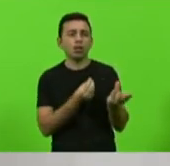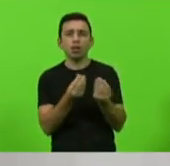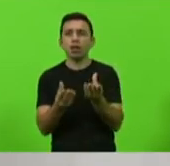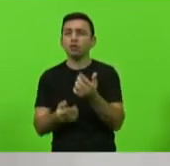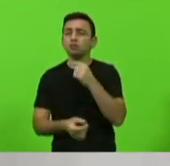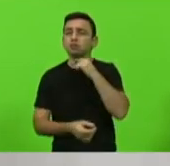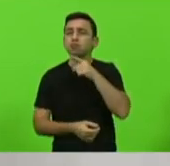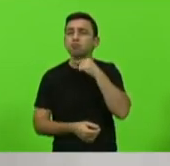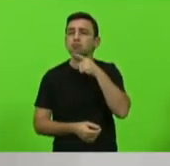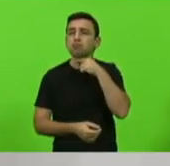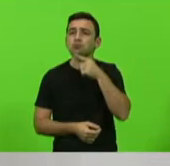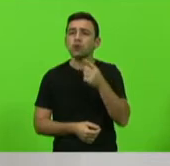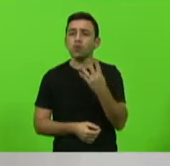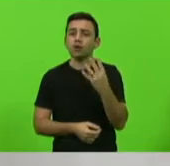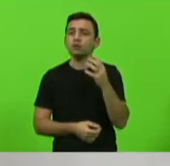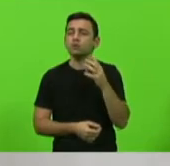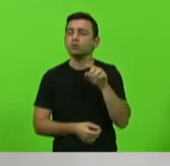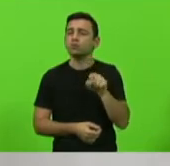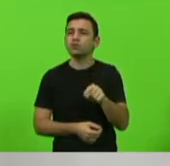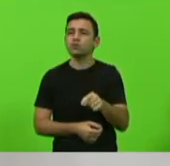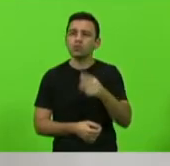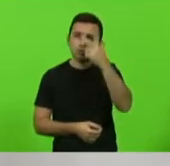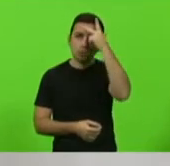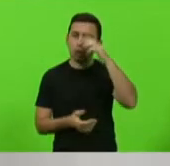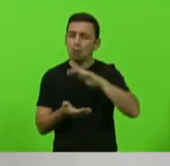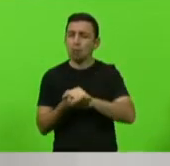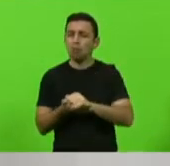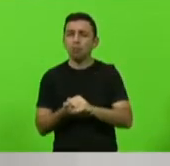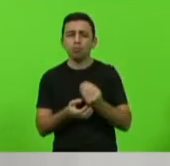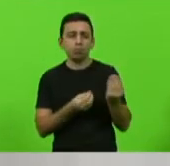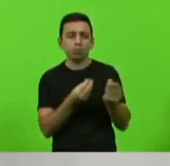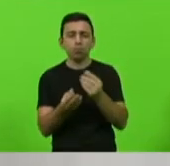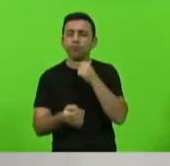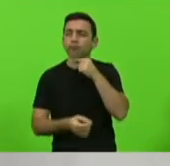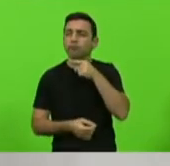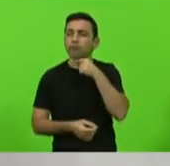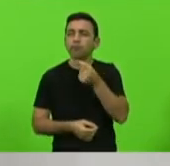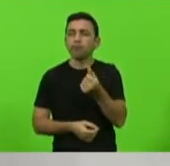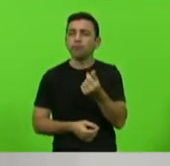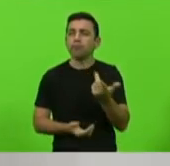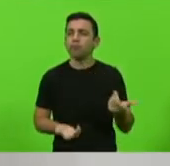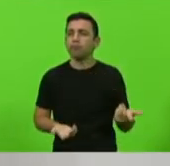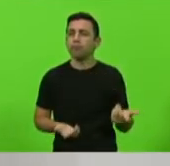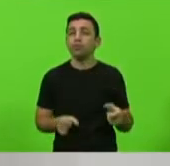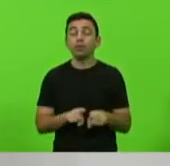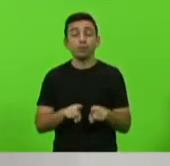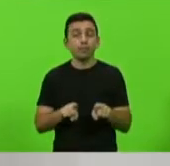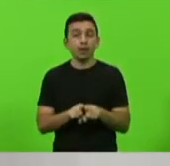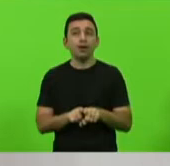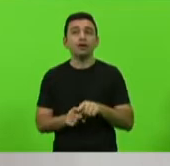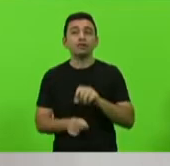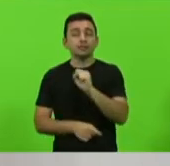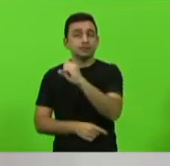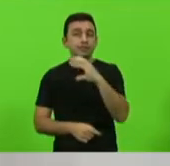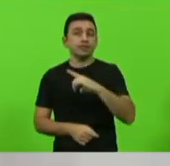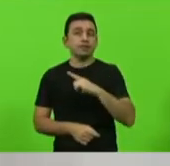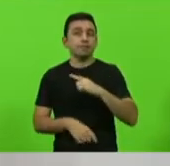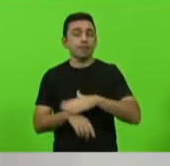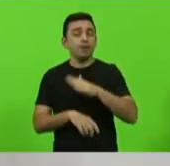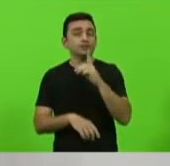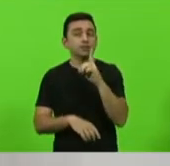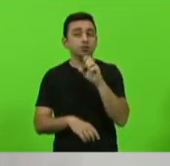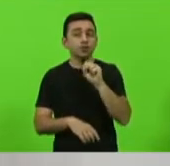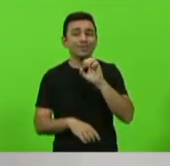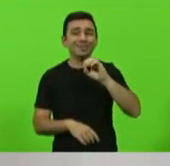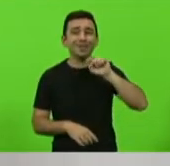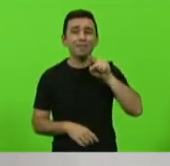4 mil inscritos. Santa Catarina tem mais de 180 mil propriedades